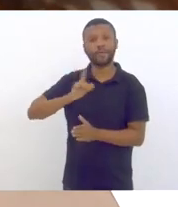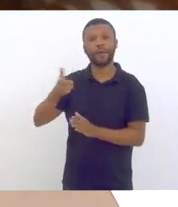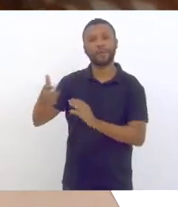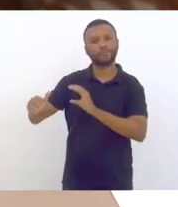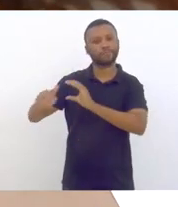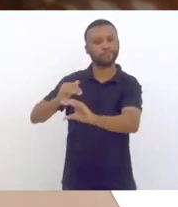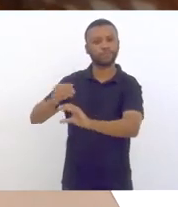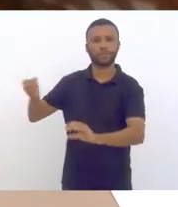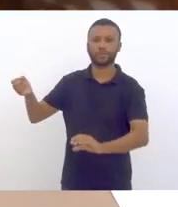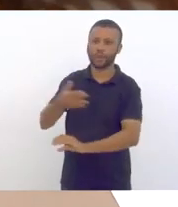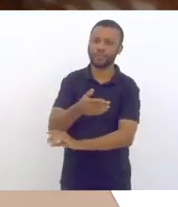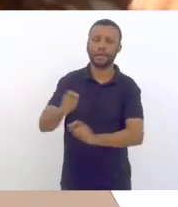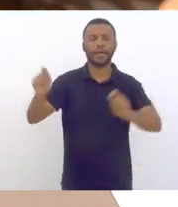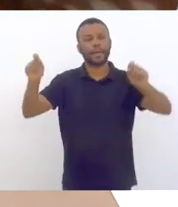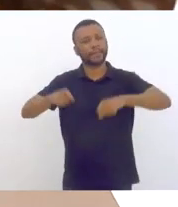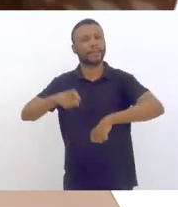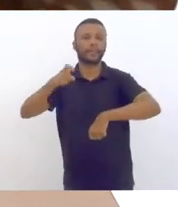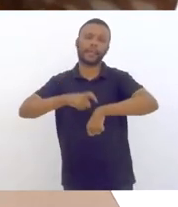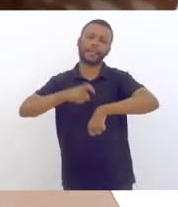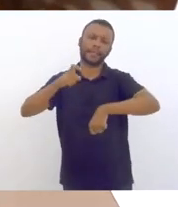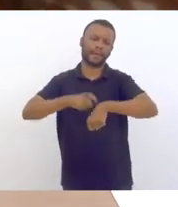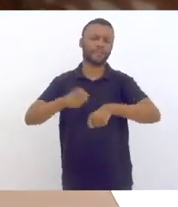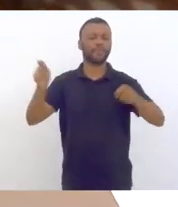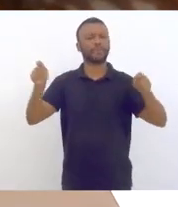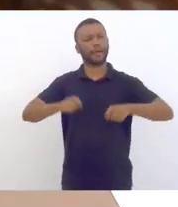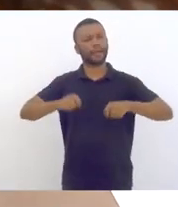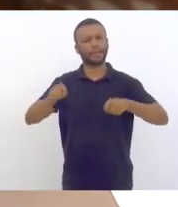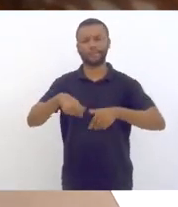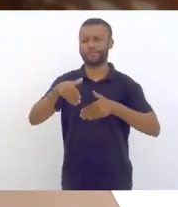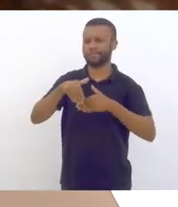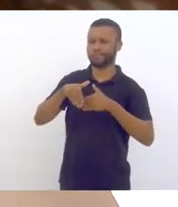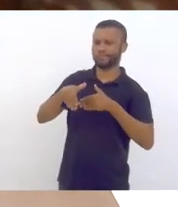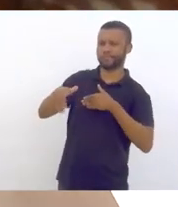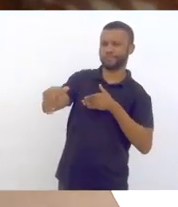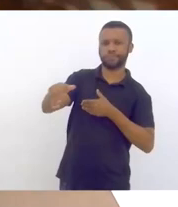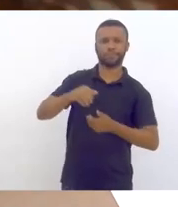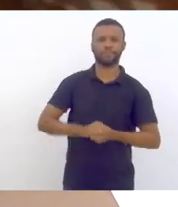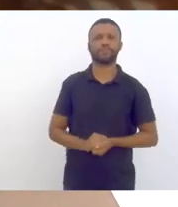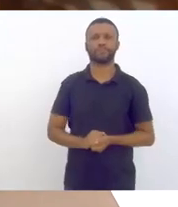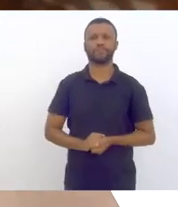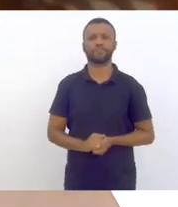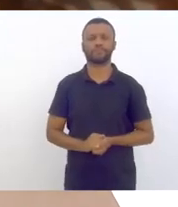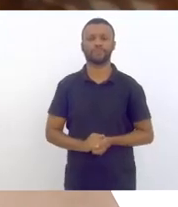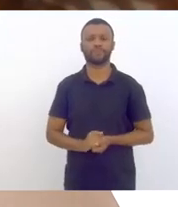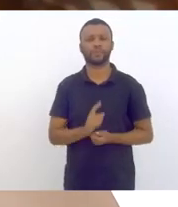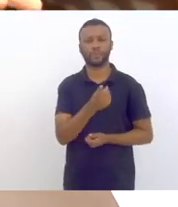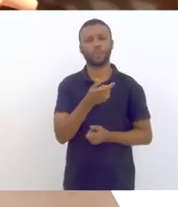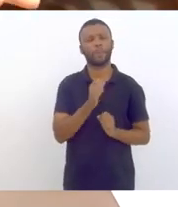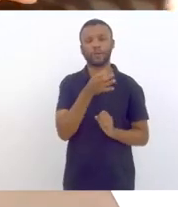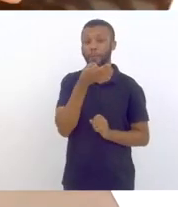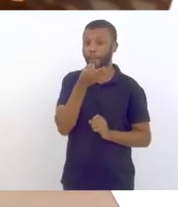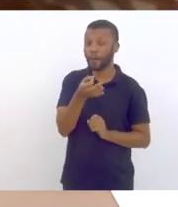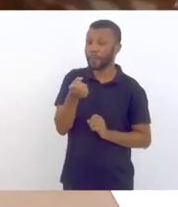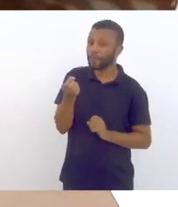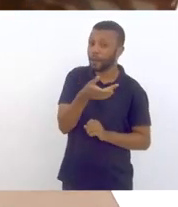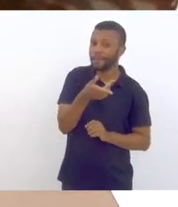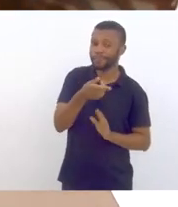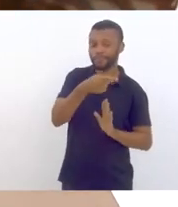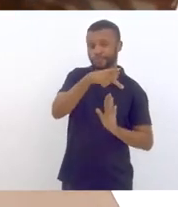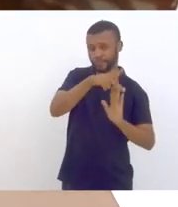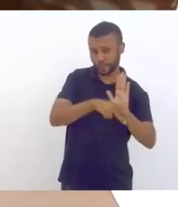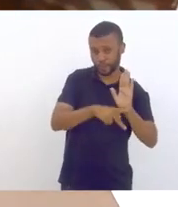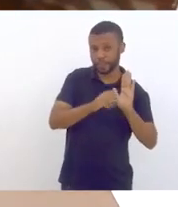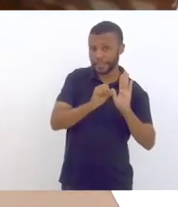fazer tempo de sobra o senhor botar nova mensagem e se não vier